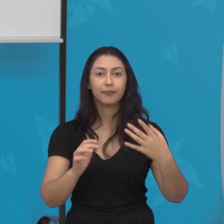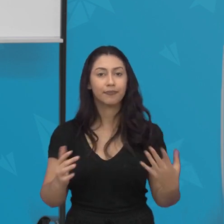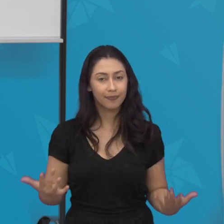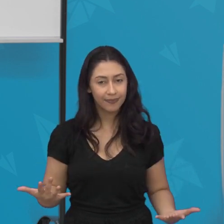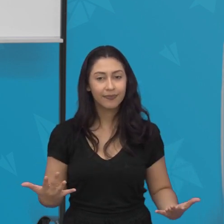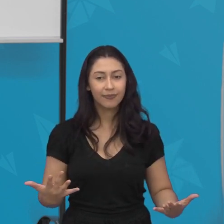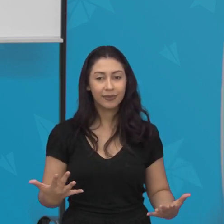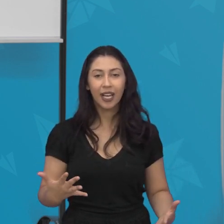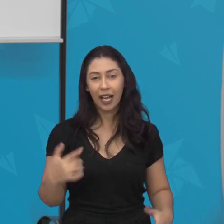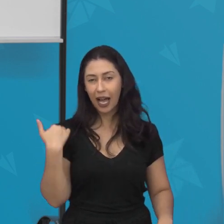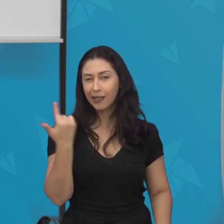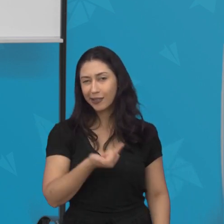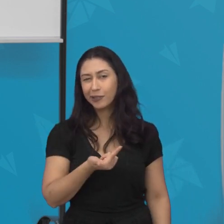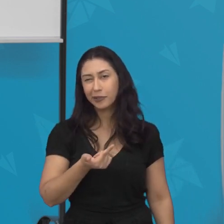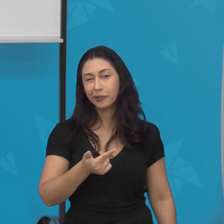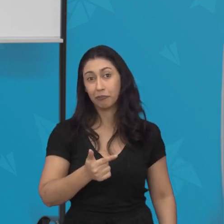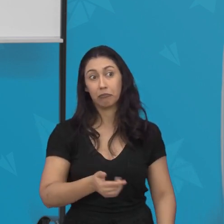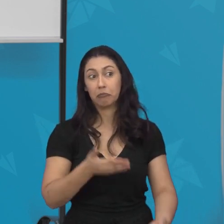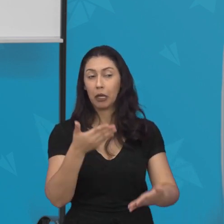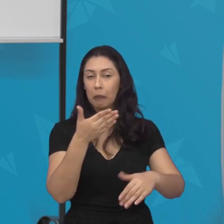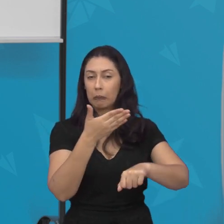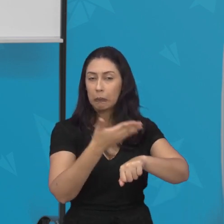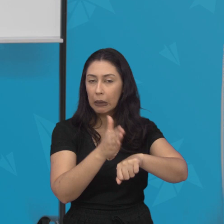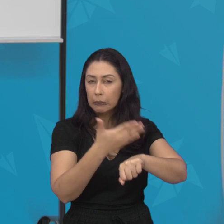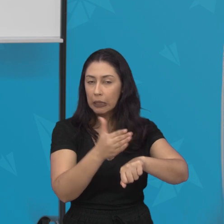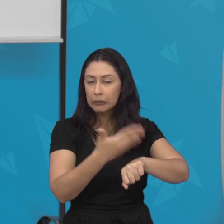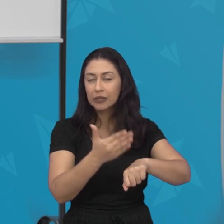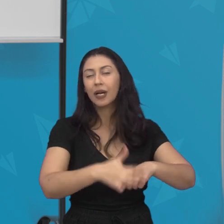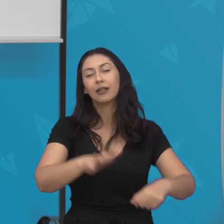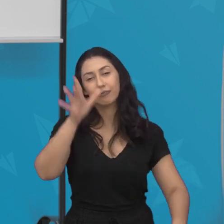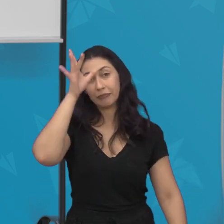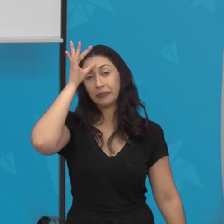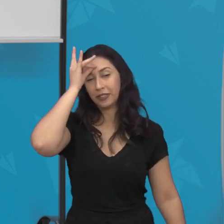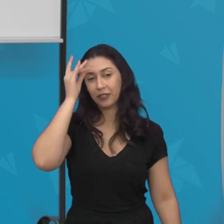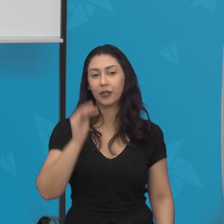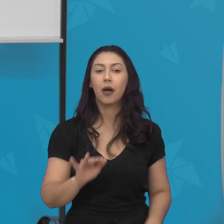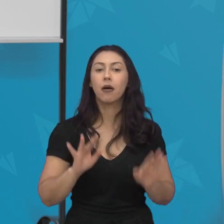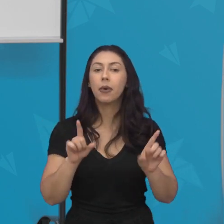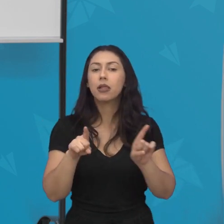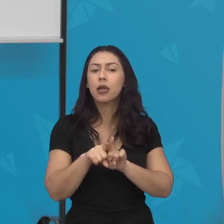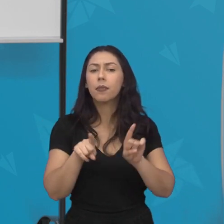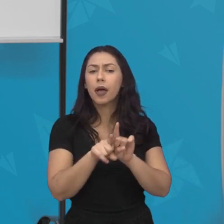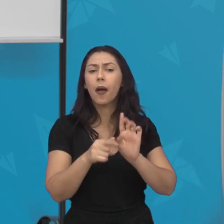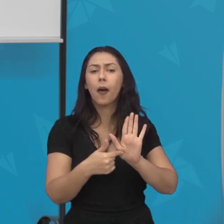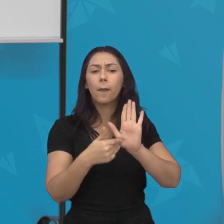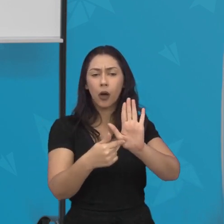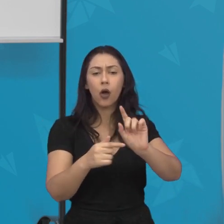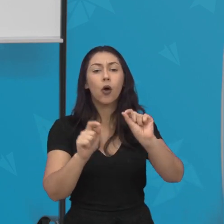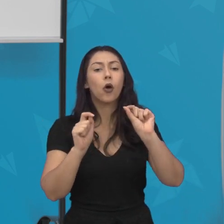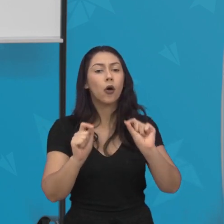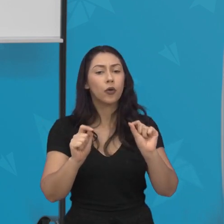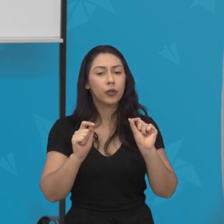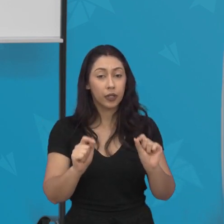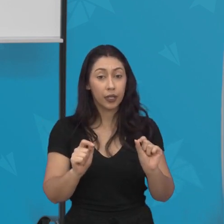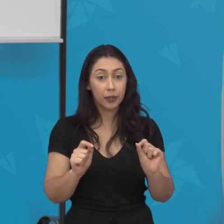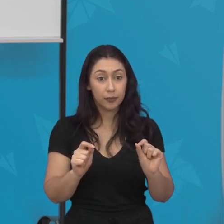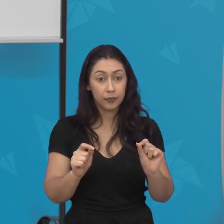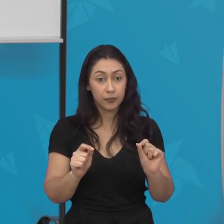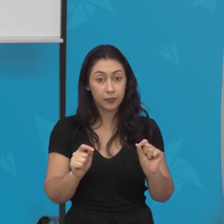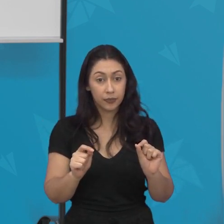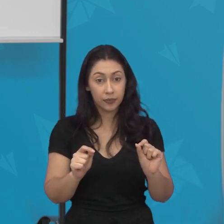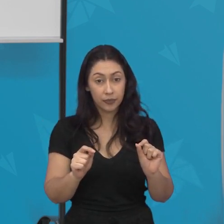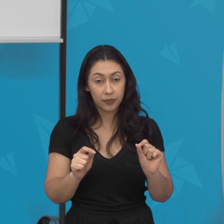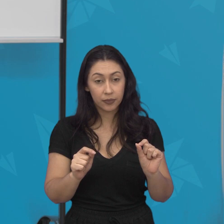com isso, acaba se memorizando facilmente eles. Já deixei aqui também que a gente tem o que então? A gente tem o número